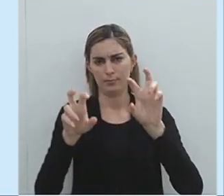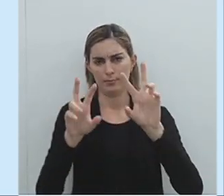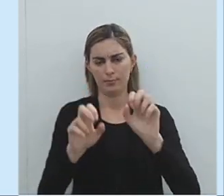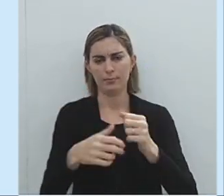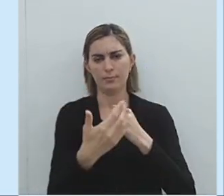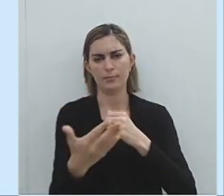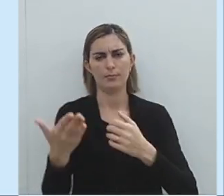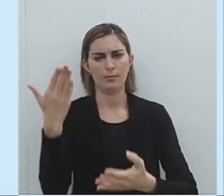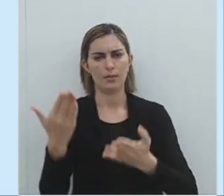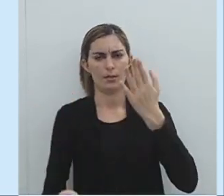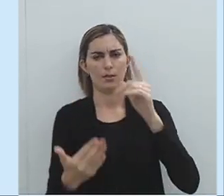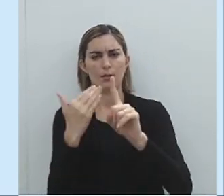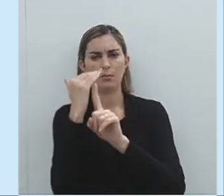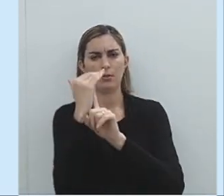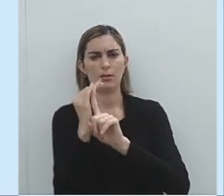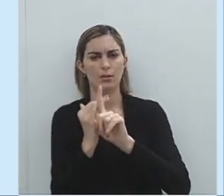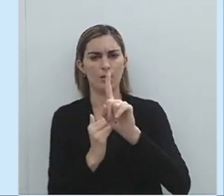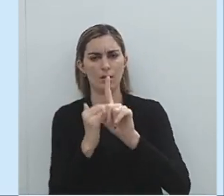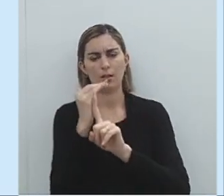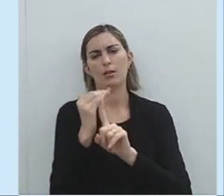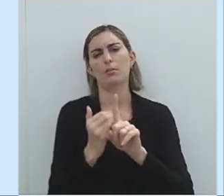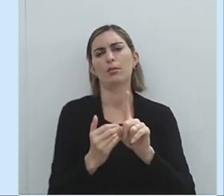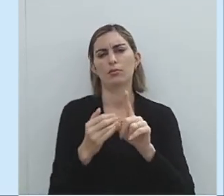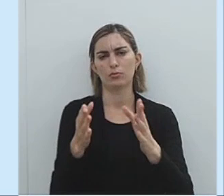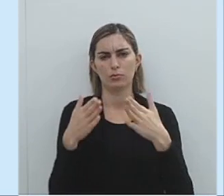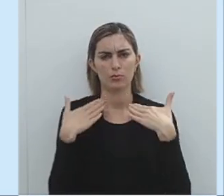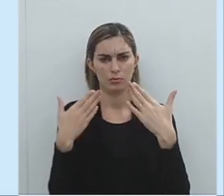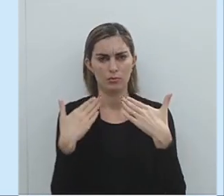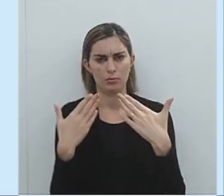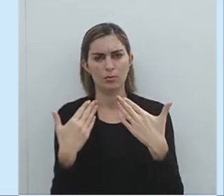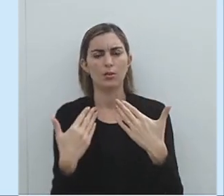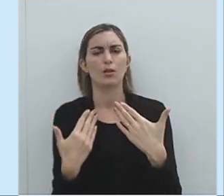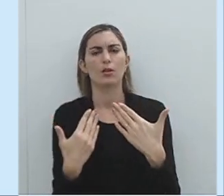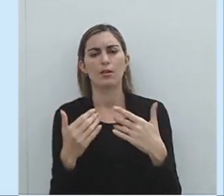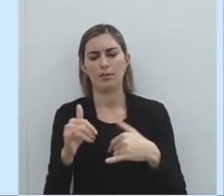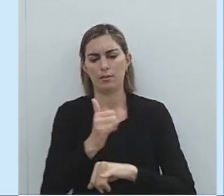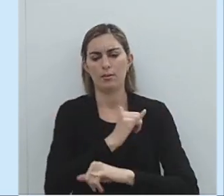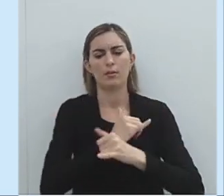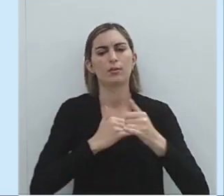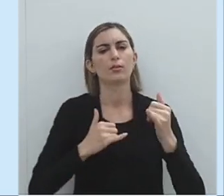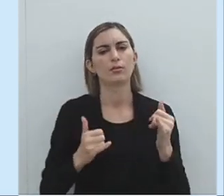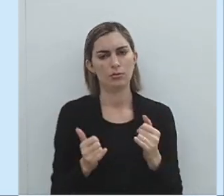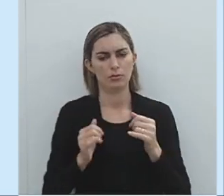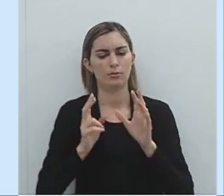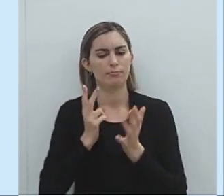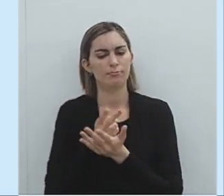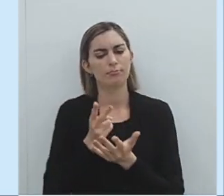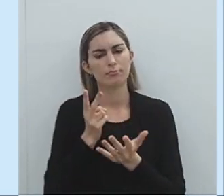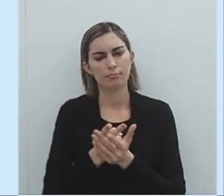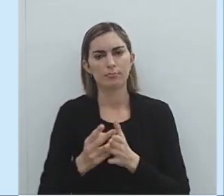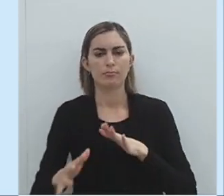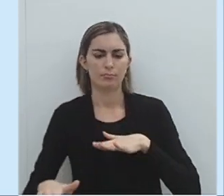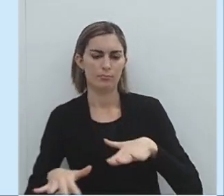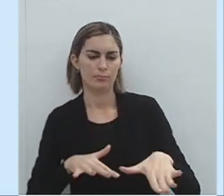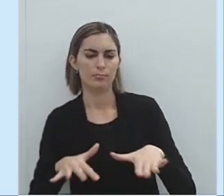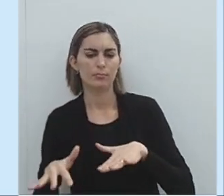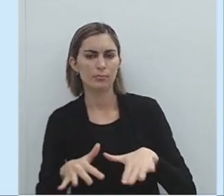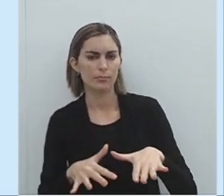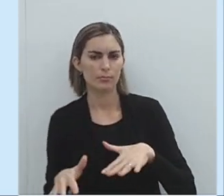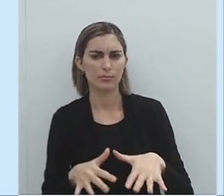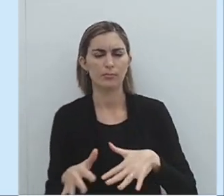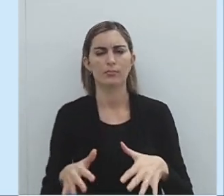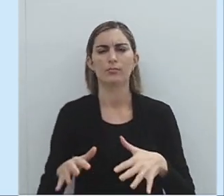assunto sobre equilíbrio térmico e essa questão do calor, que é uma energia que vai estar sempre em movimento,